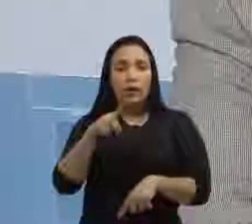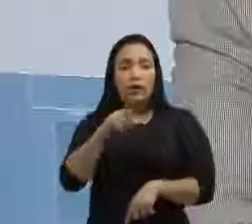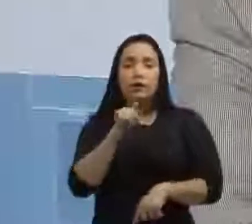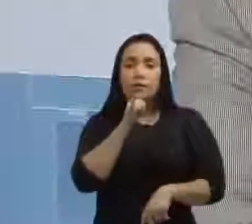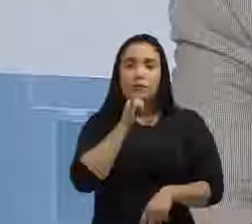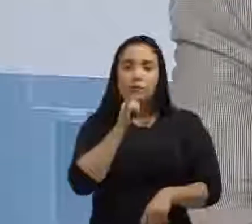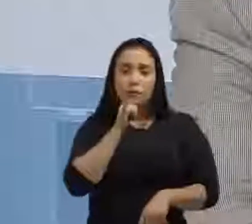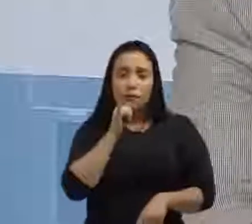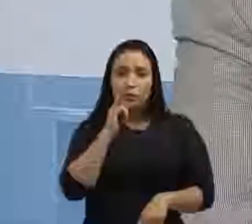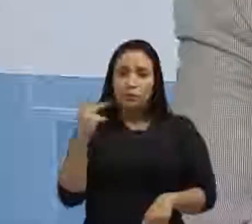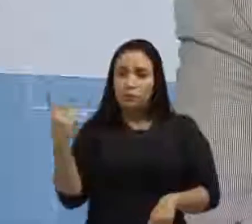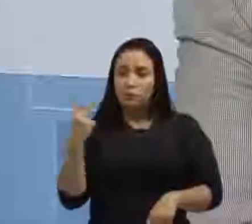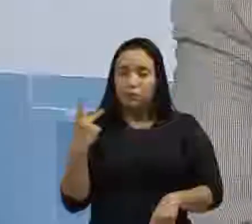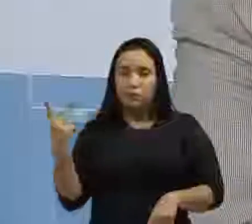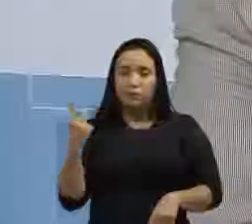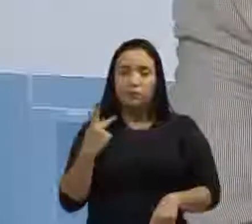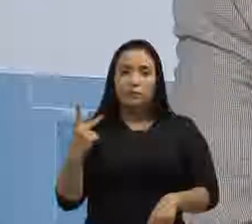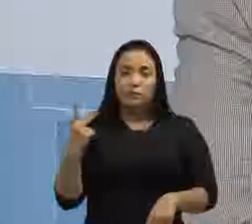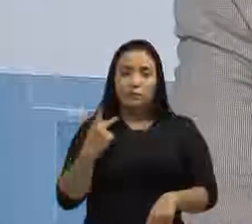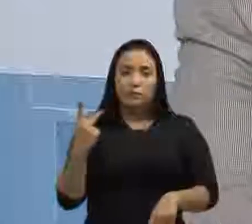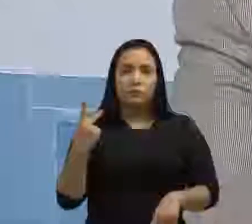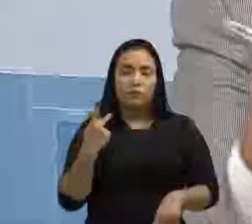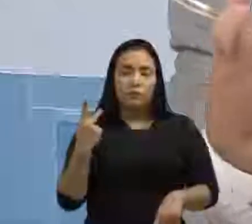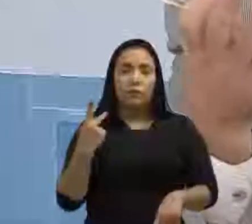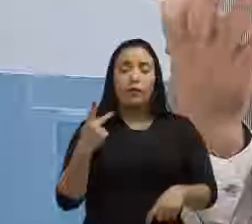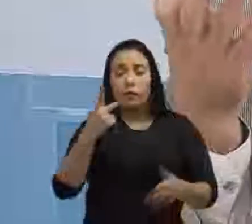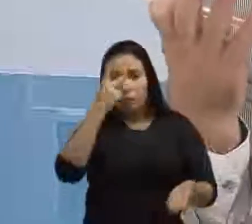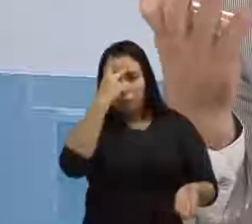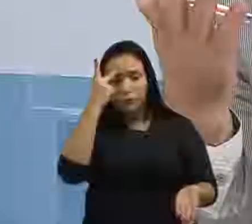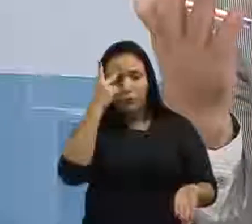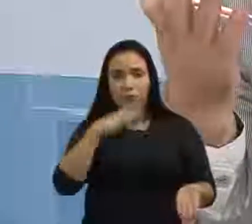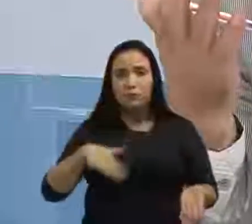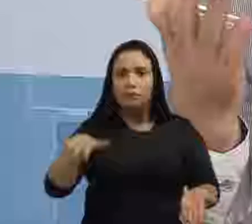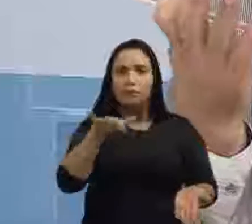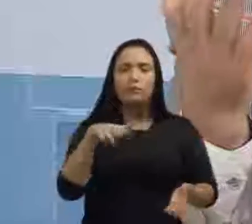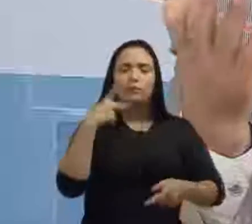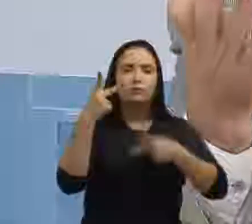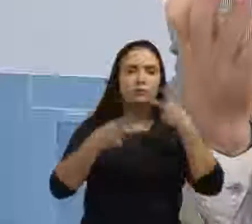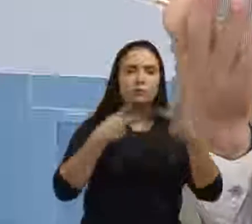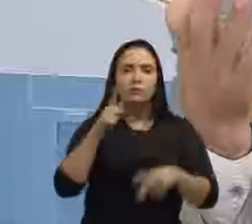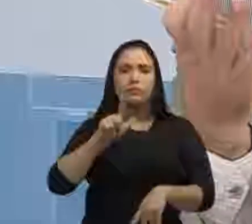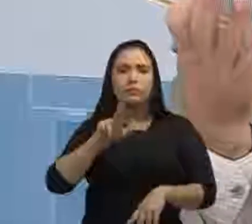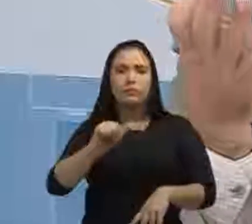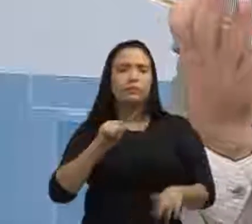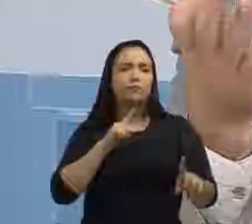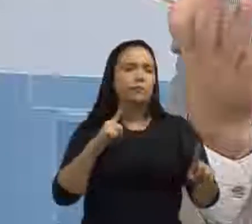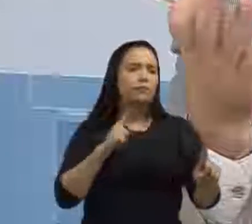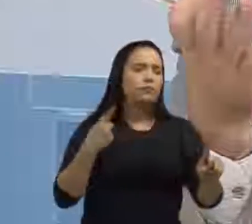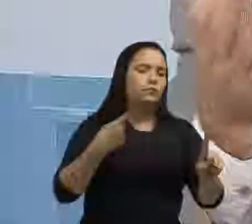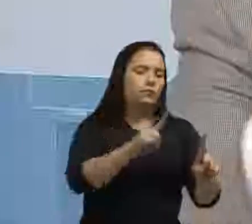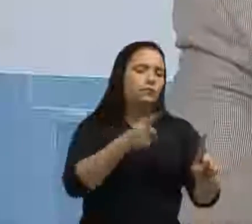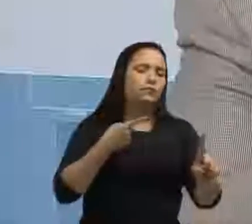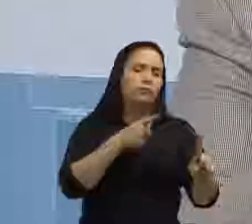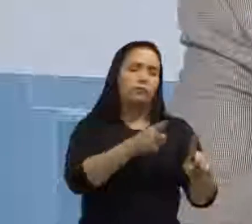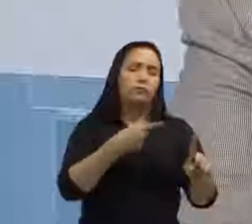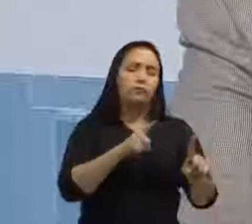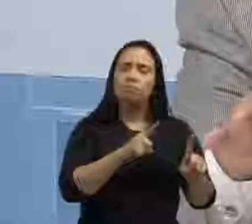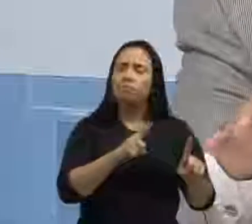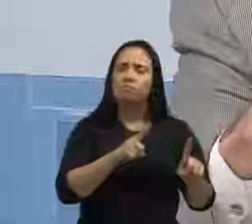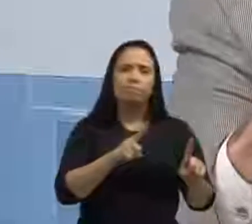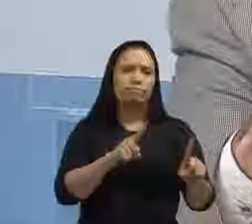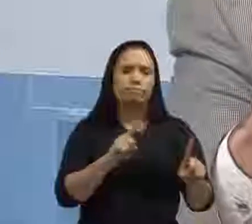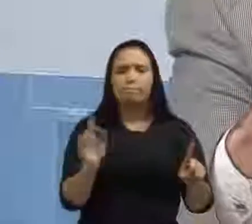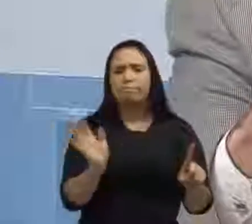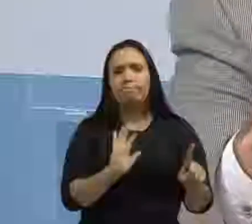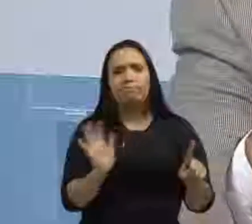está sendo dado aqui por mim pelo Luiz sirva para que as pessoas que estão lá dizendo que o Lula está sendo perseguido,